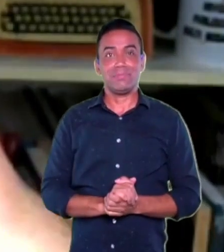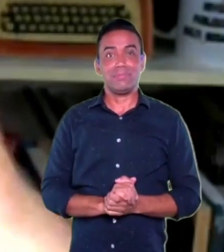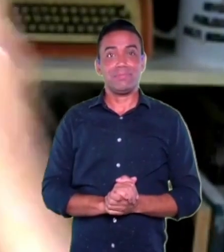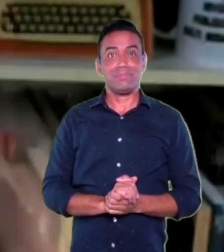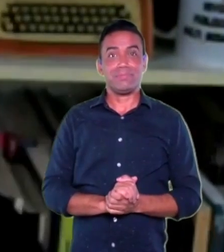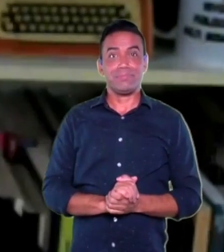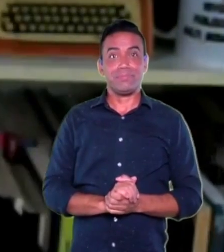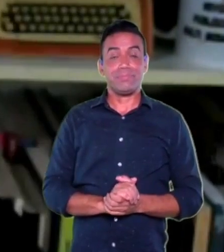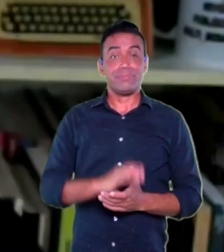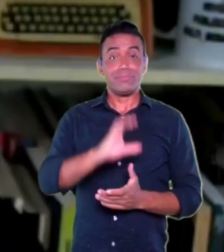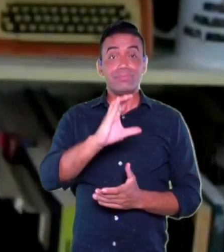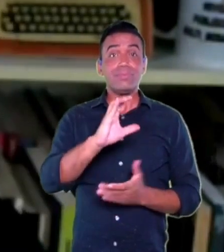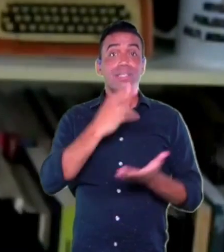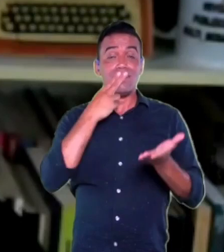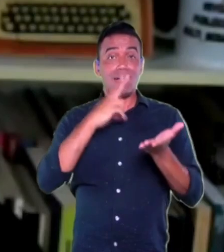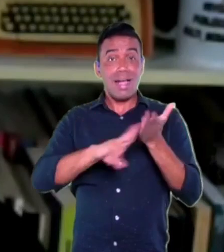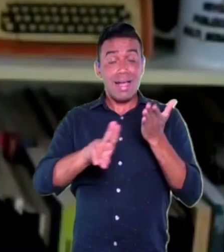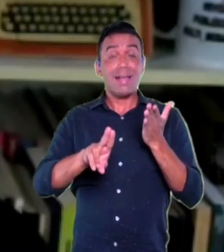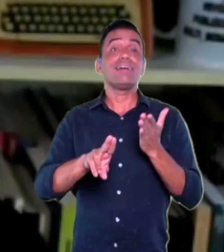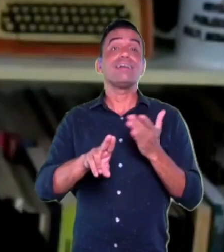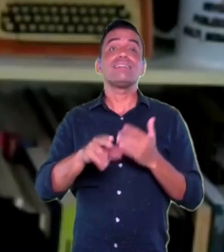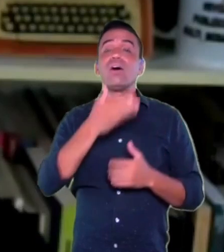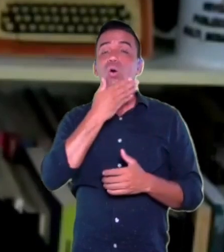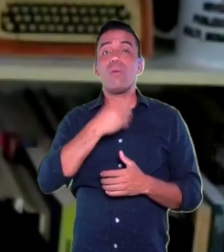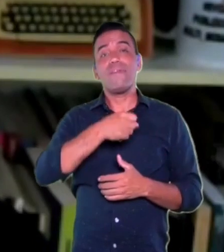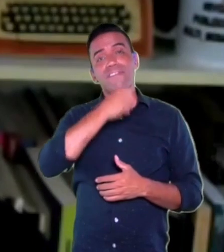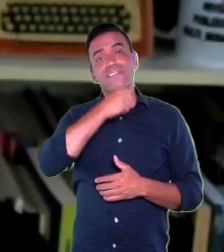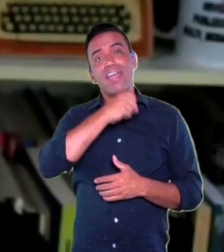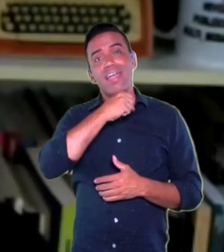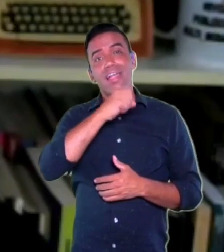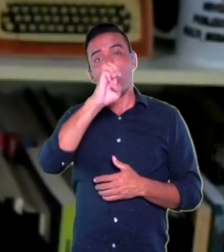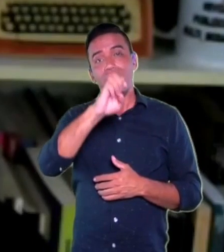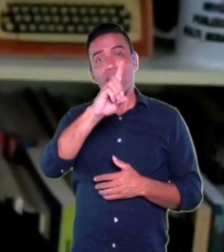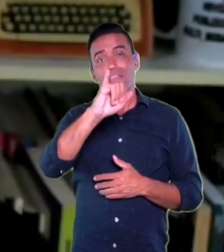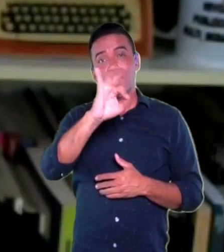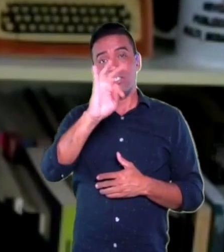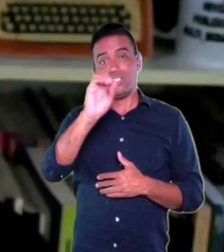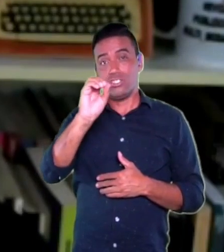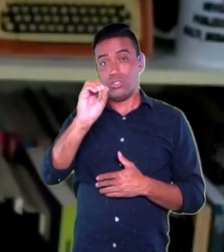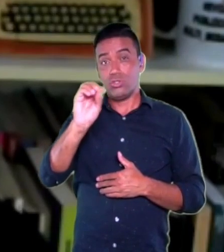chama Carta do Velho Editor ao Colega no século XXI.